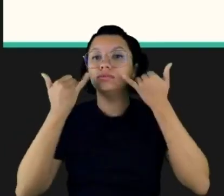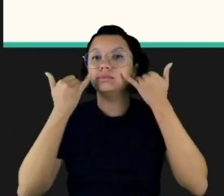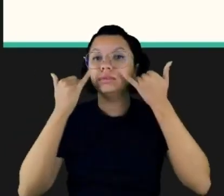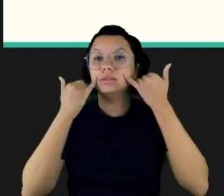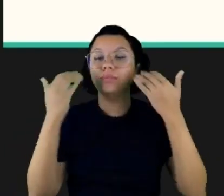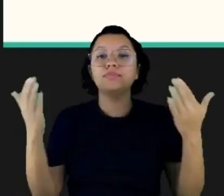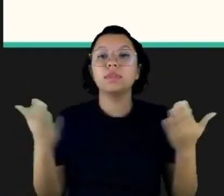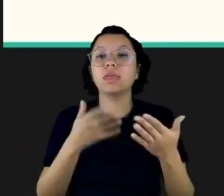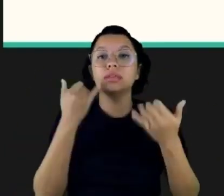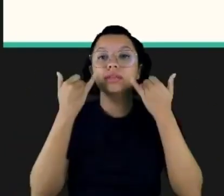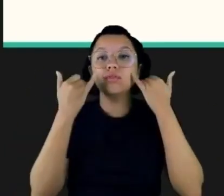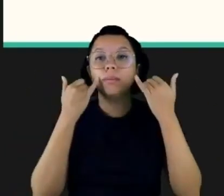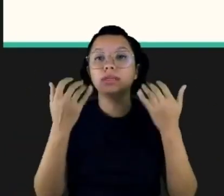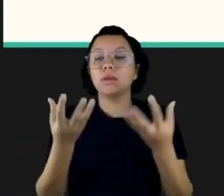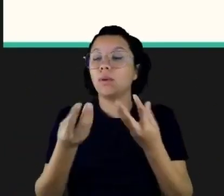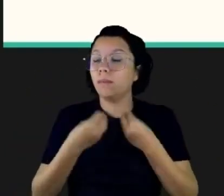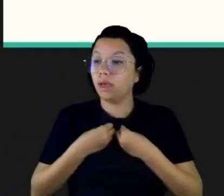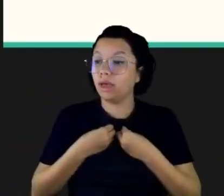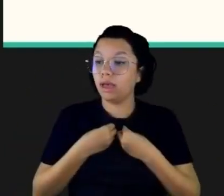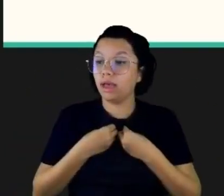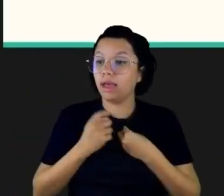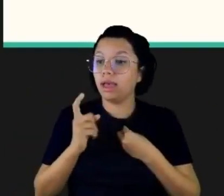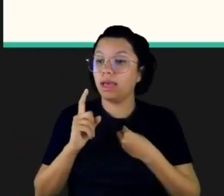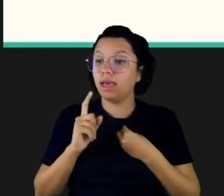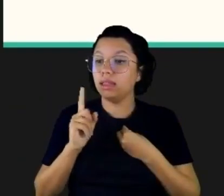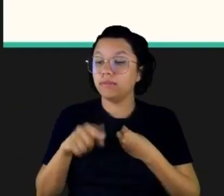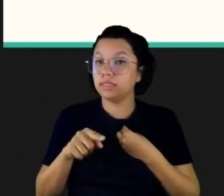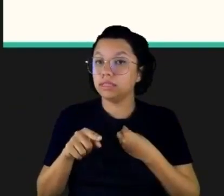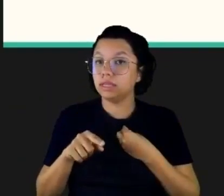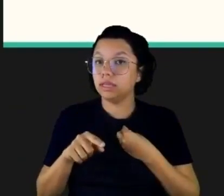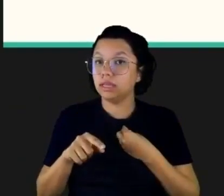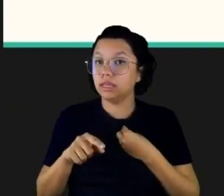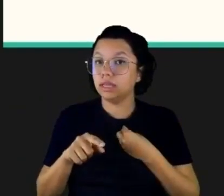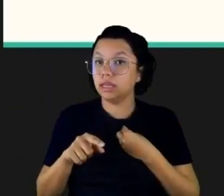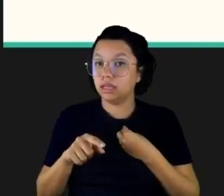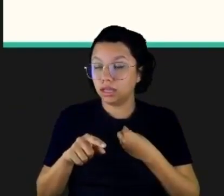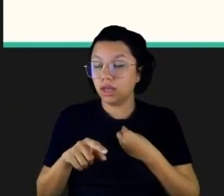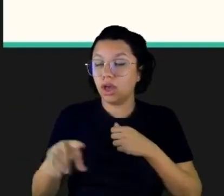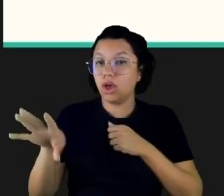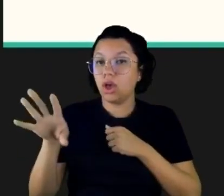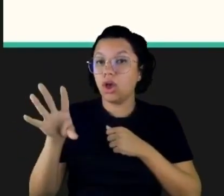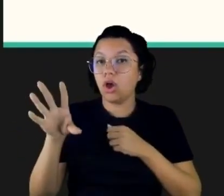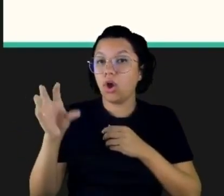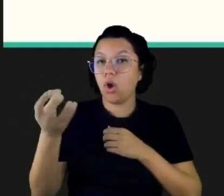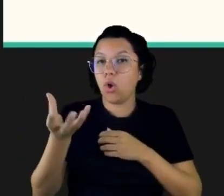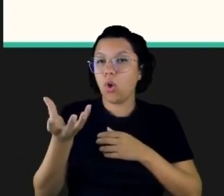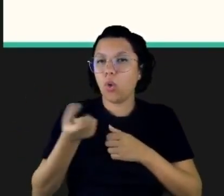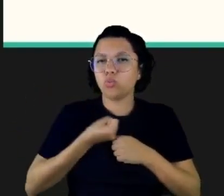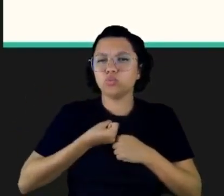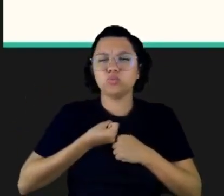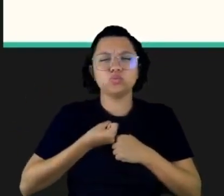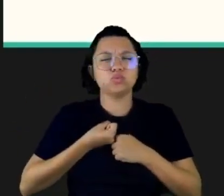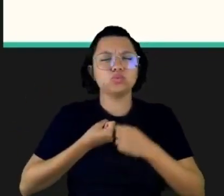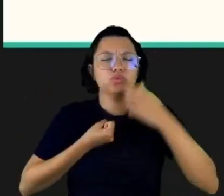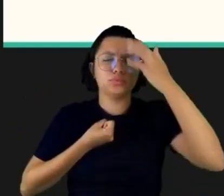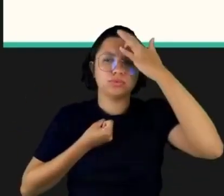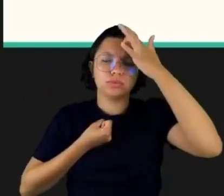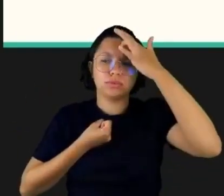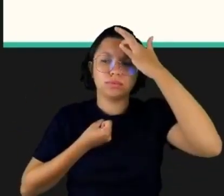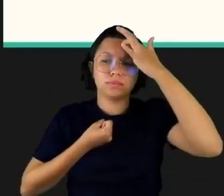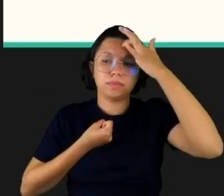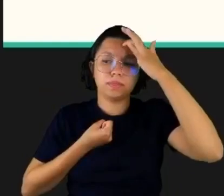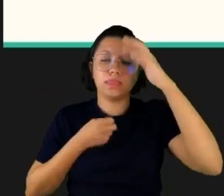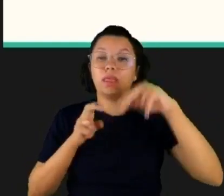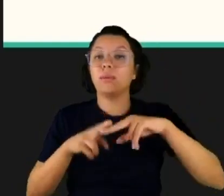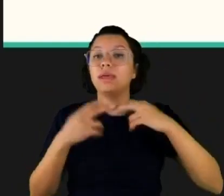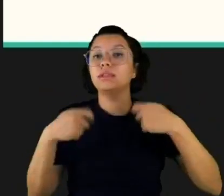que eu adquiri, ela vai ser consolidada ou retida no meu cérebro. E para isso eu preciso dormir